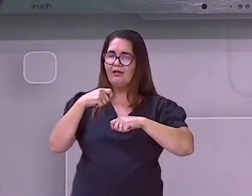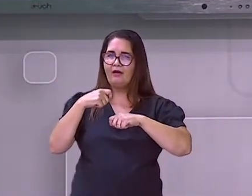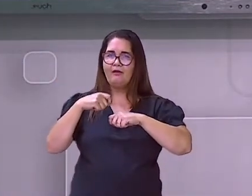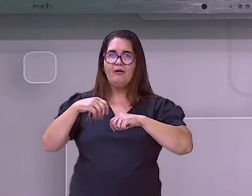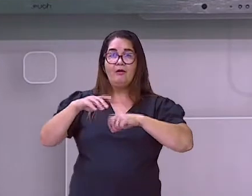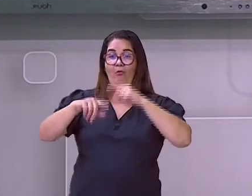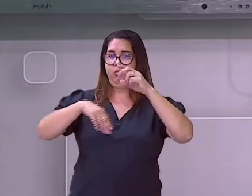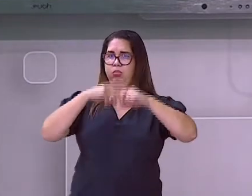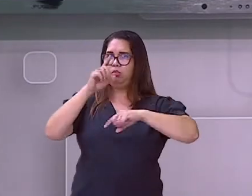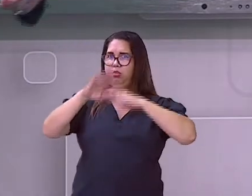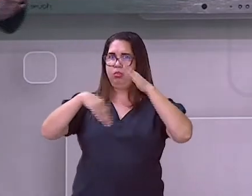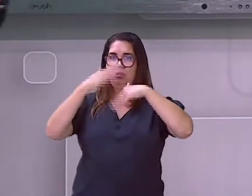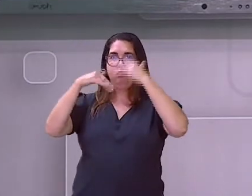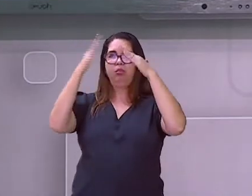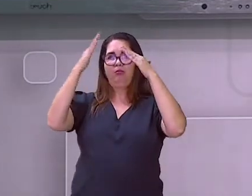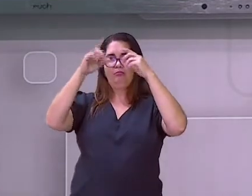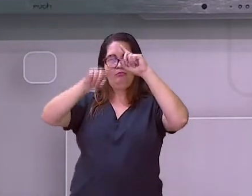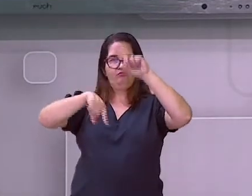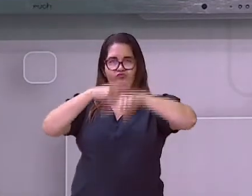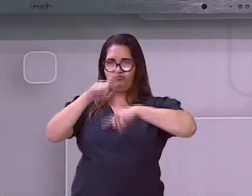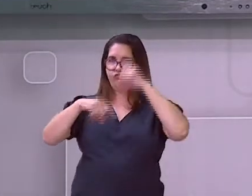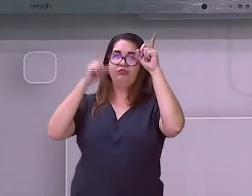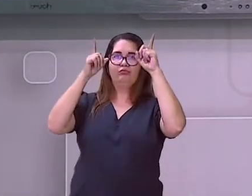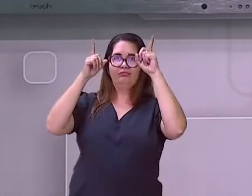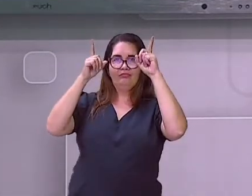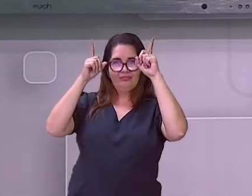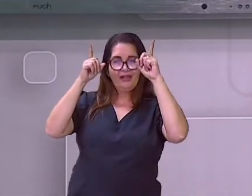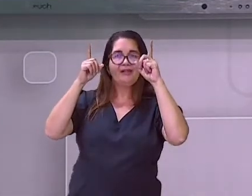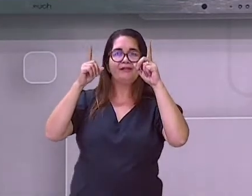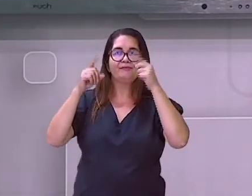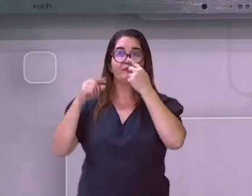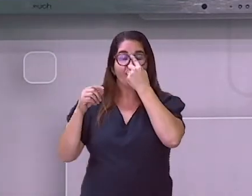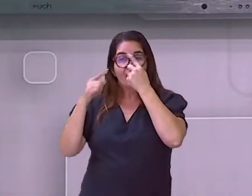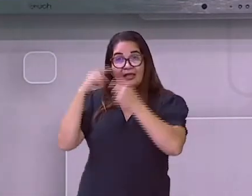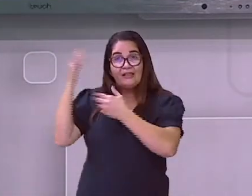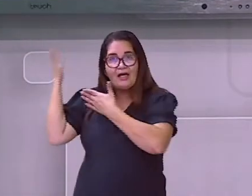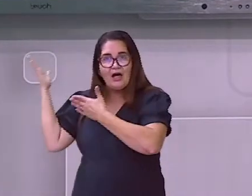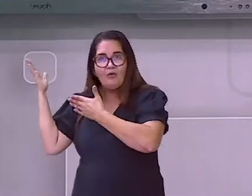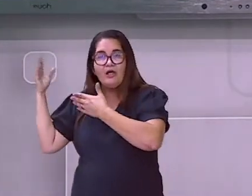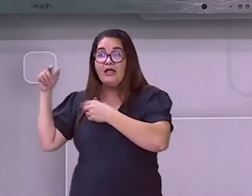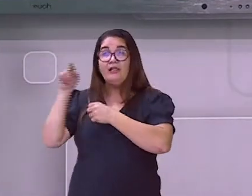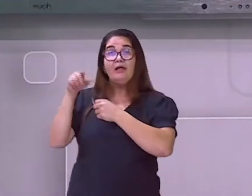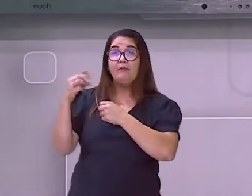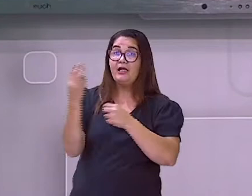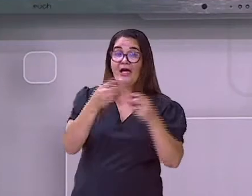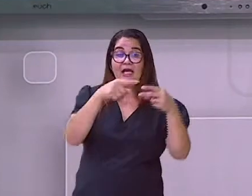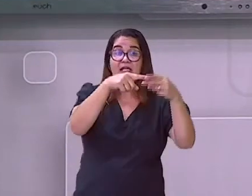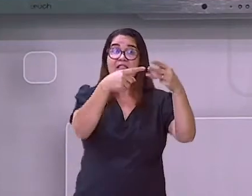parte do grupo, né, que compõe lá na ONU que decidem